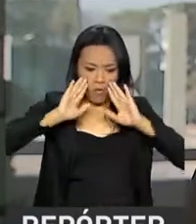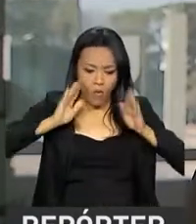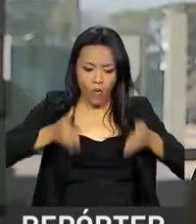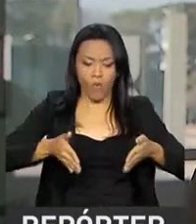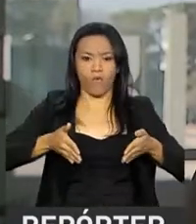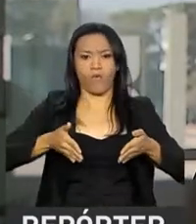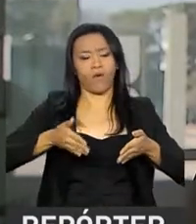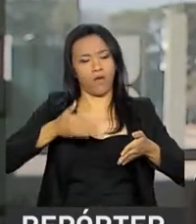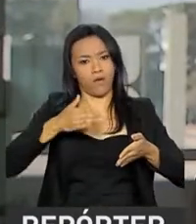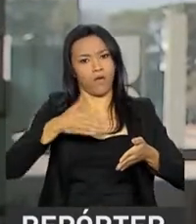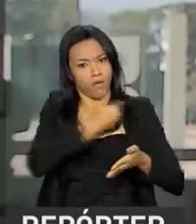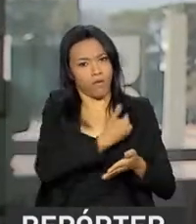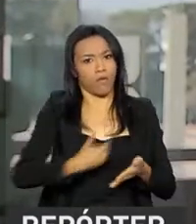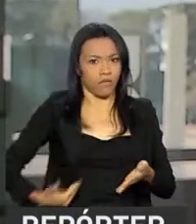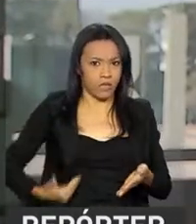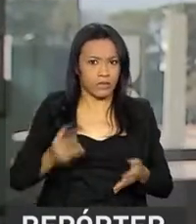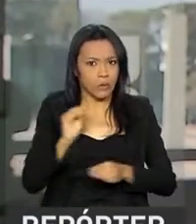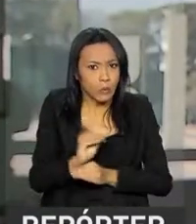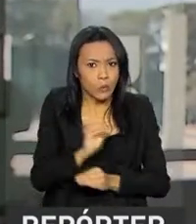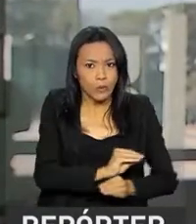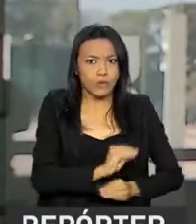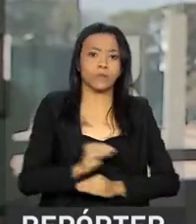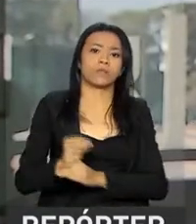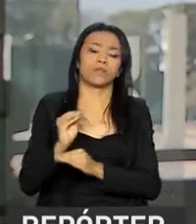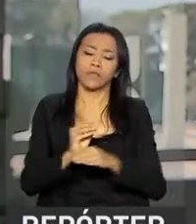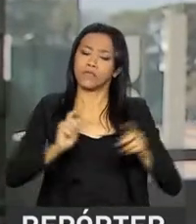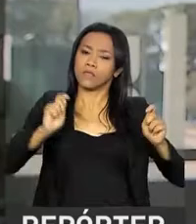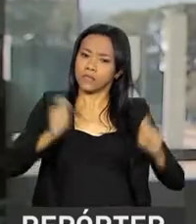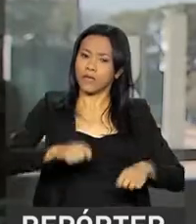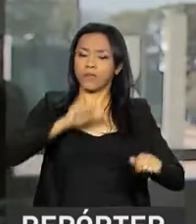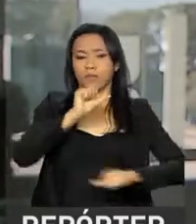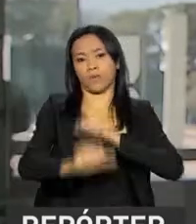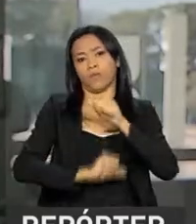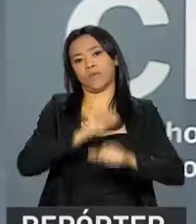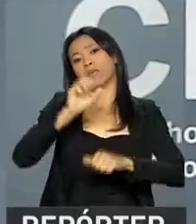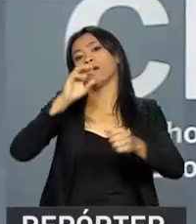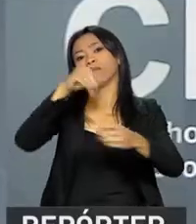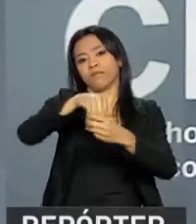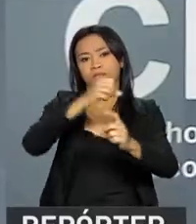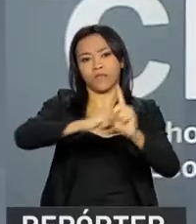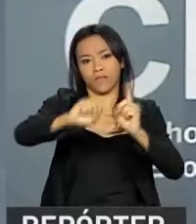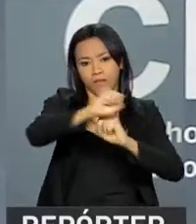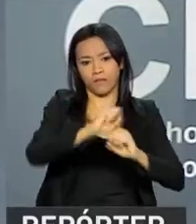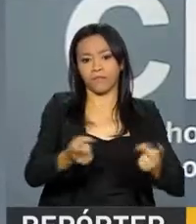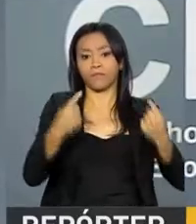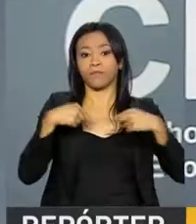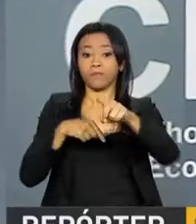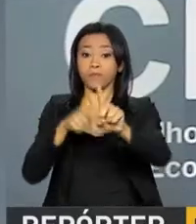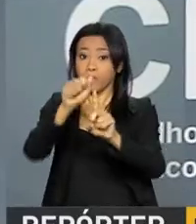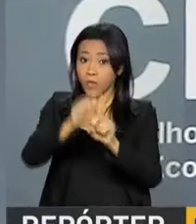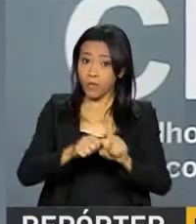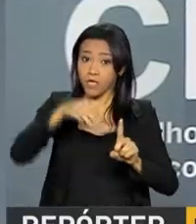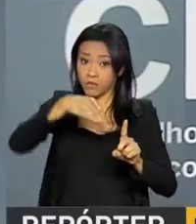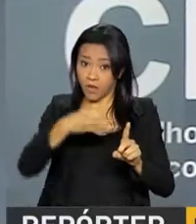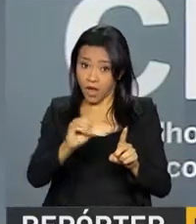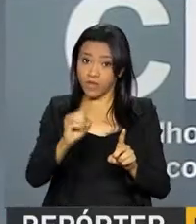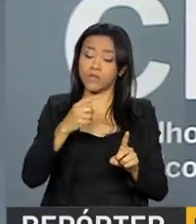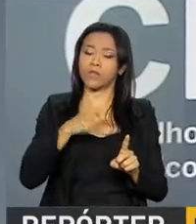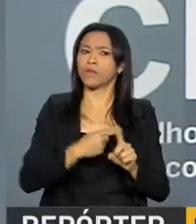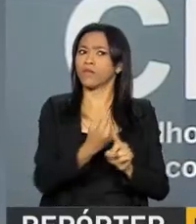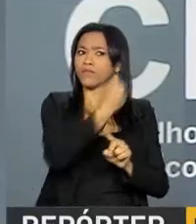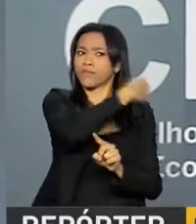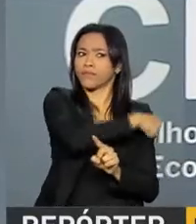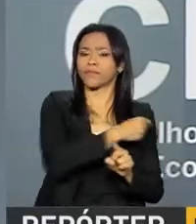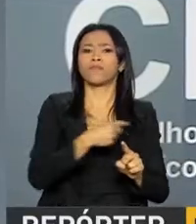e é onde se pode realmente fazer uma grande transformação na sociedade. Em março, os integrantes do Conselhão fizeram 15 sugestões